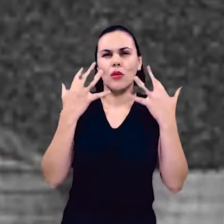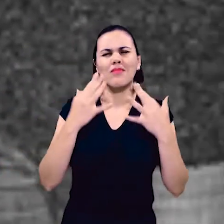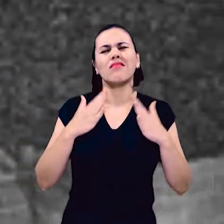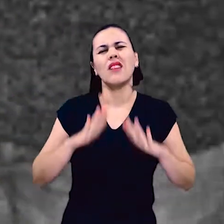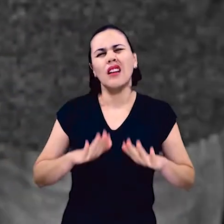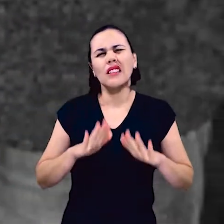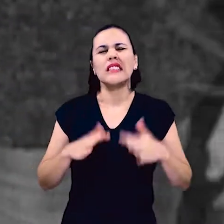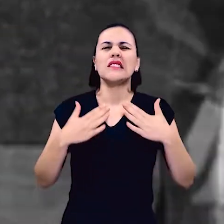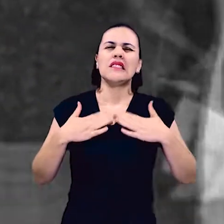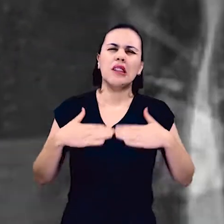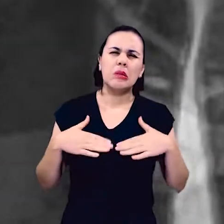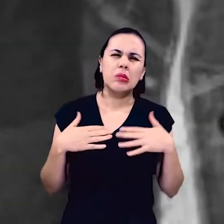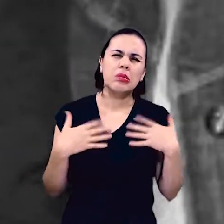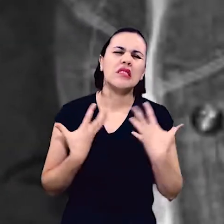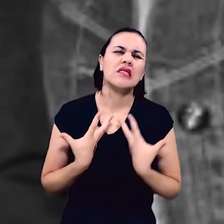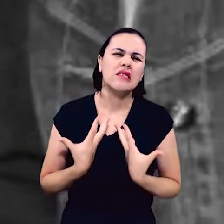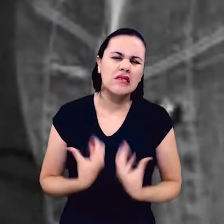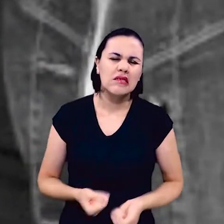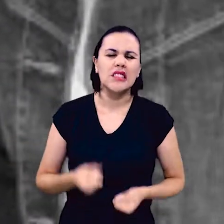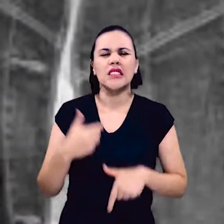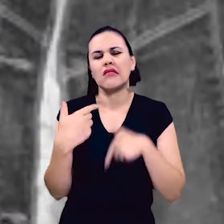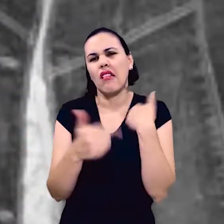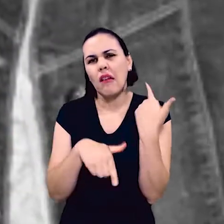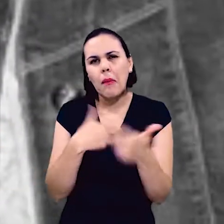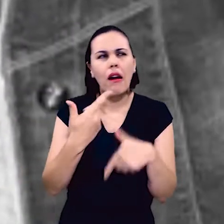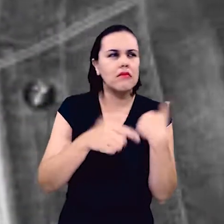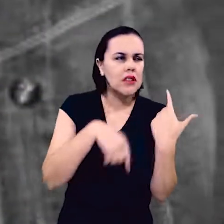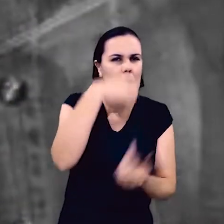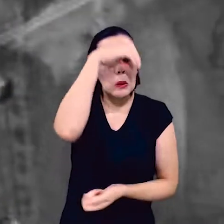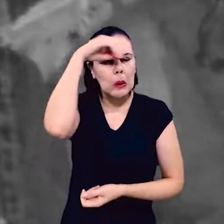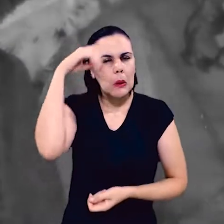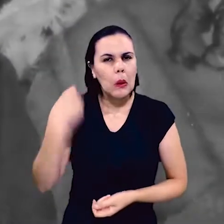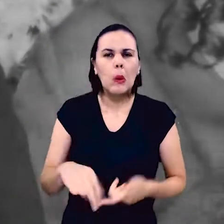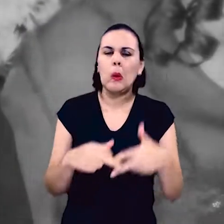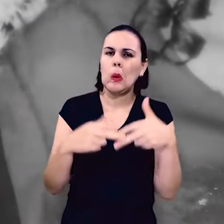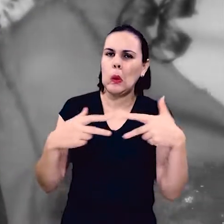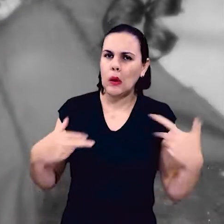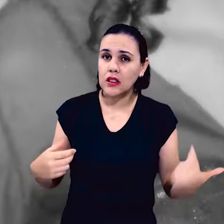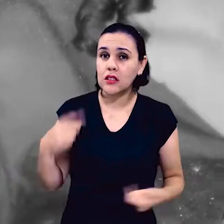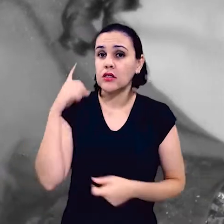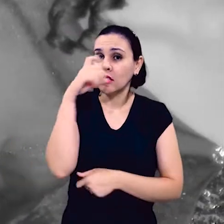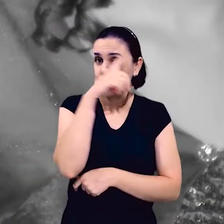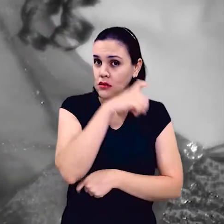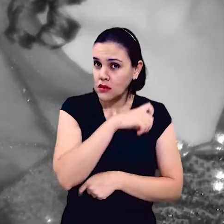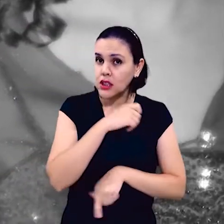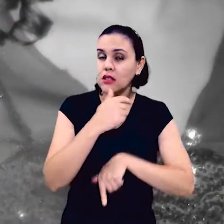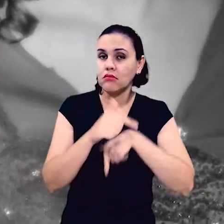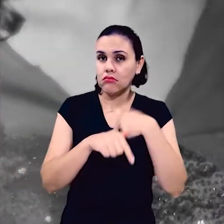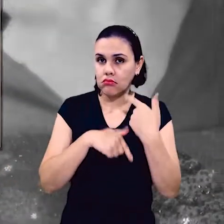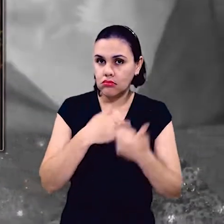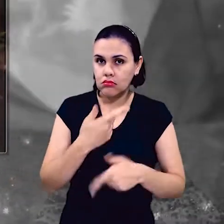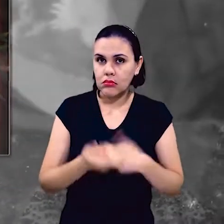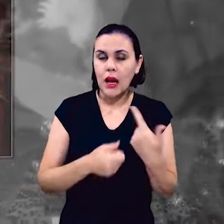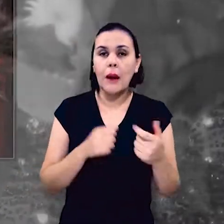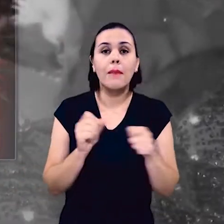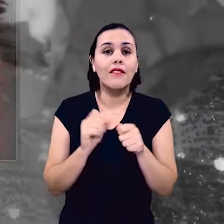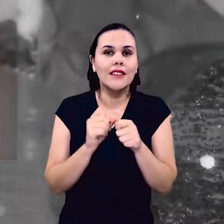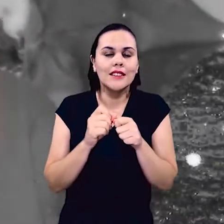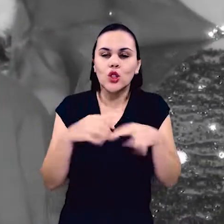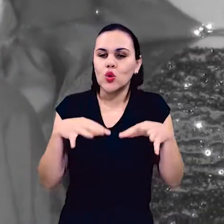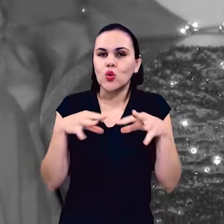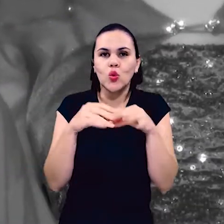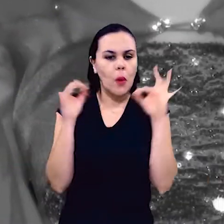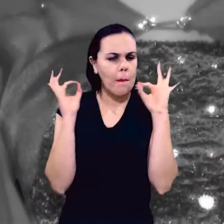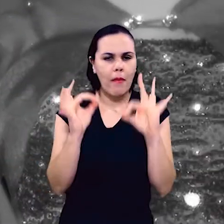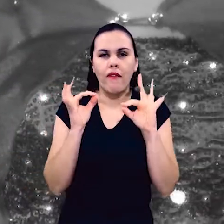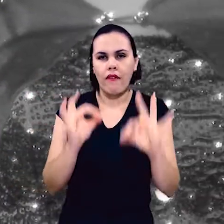muito gloriosa, mas é uma festa muito cansativa, né? Porque tem muito trabalho, muito a fazer, muita coisa realmente para